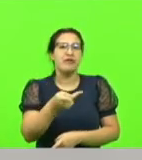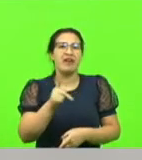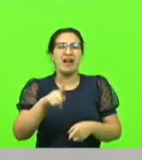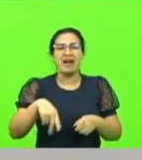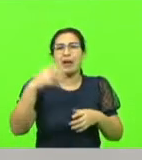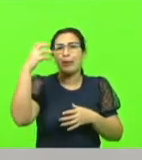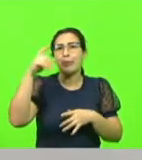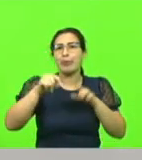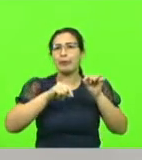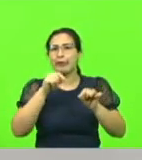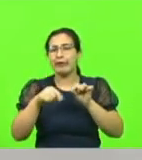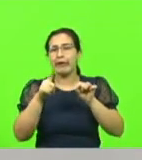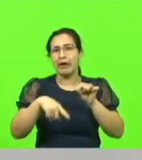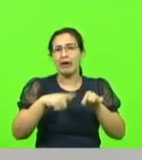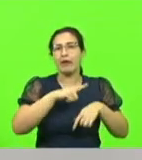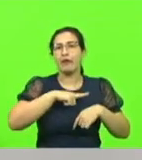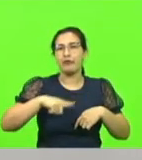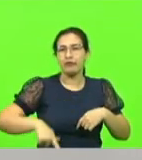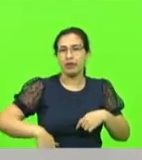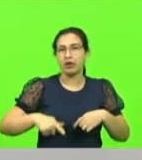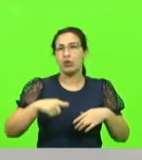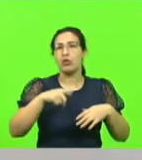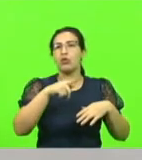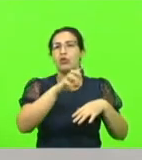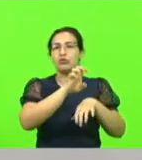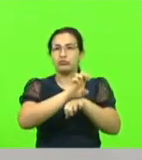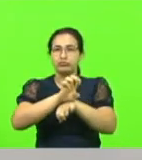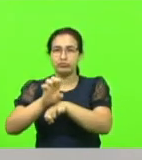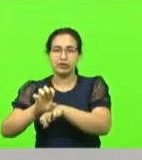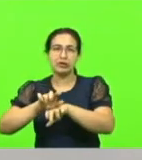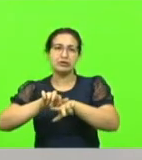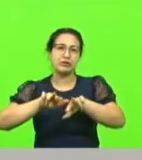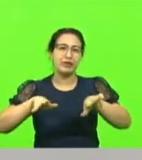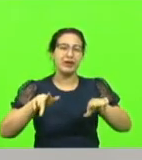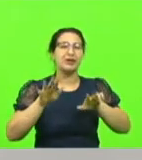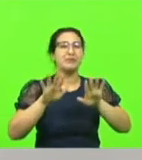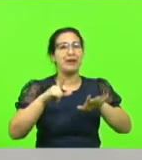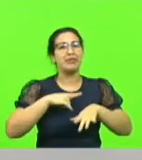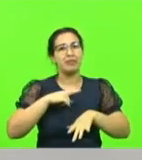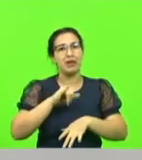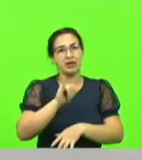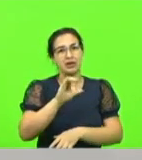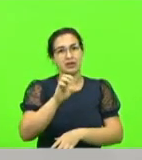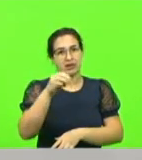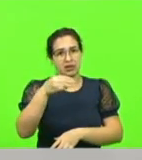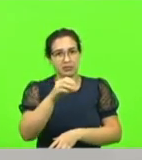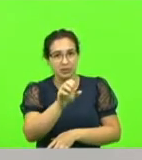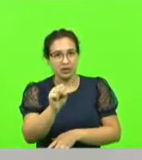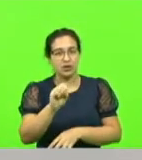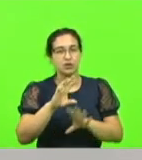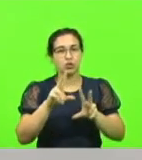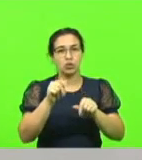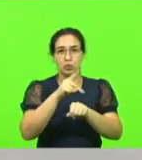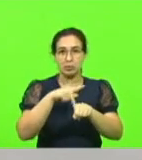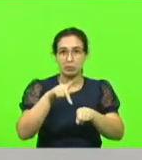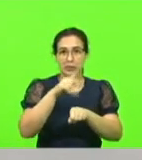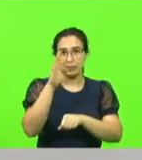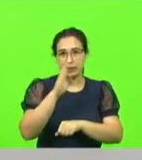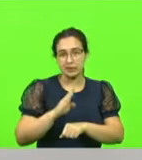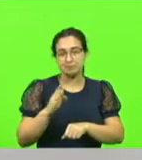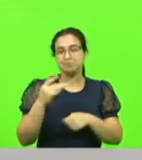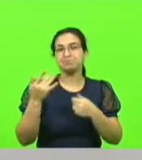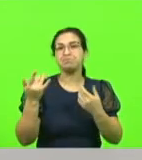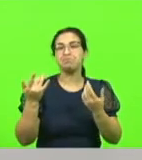governadores e é o ICMS praticado em todos os estados da federação. A gasolina, o diesel e o gás de cozinha estão